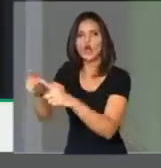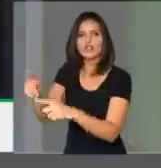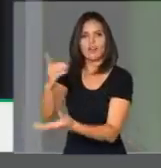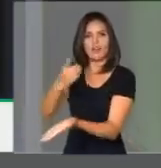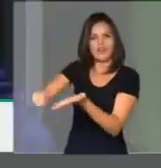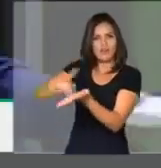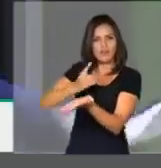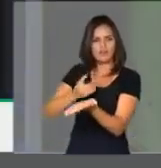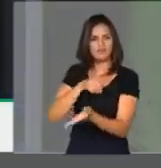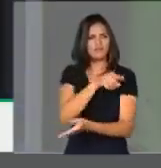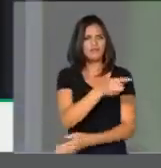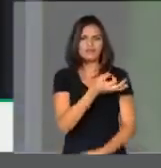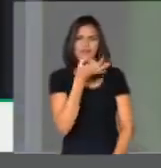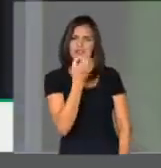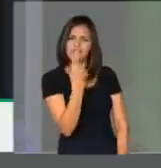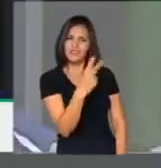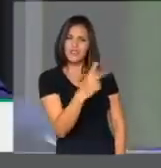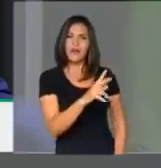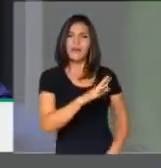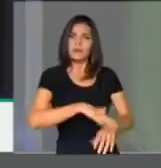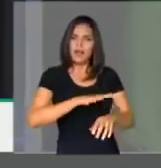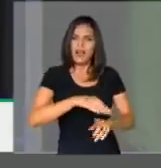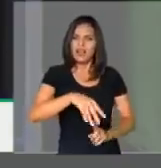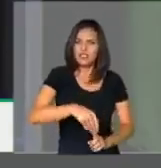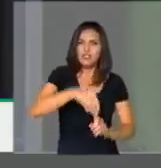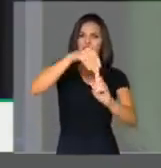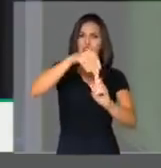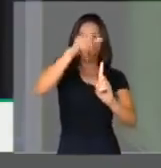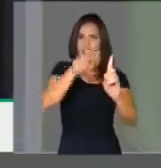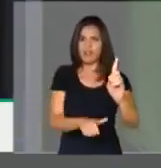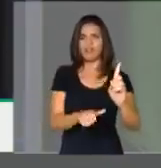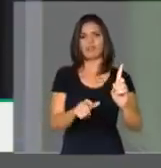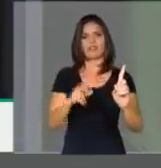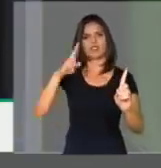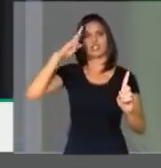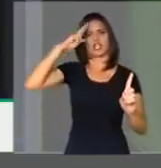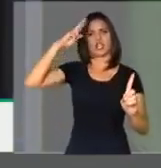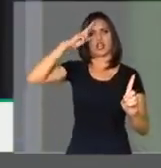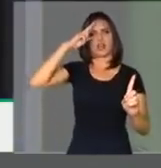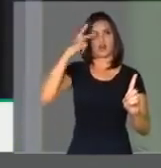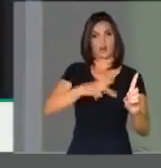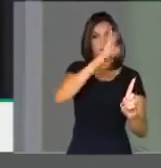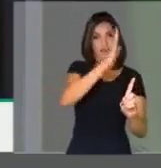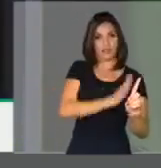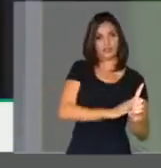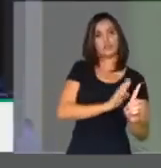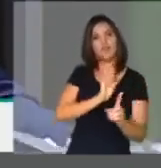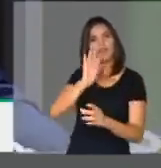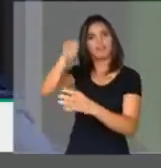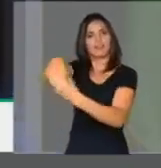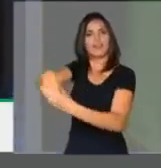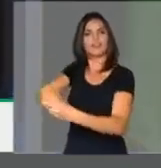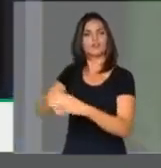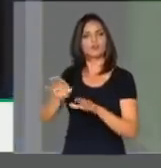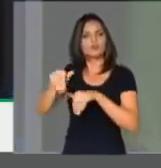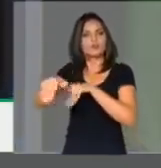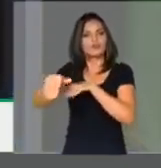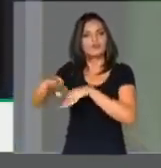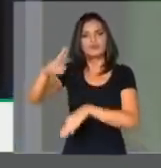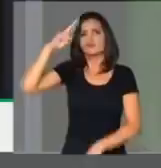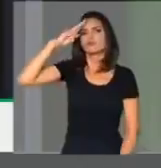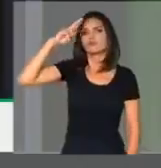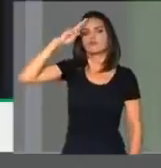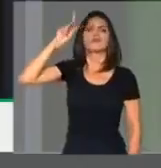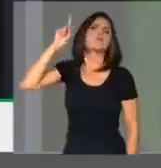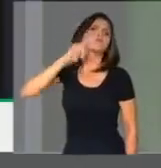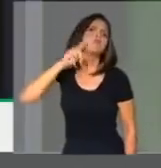argumentos para a nomeação de um general brasileiro nas Forças Armadas dos Estados Unidos. Isso é inconcebível